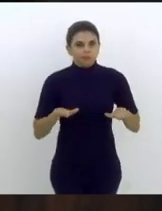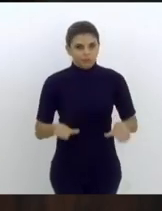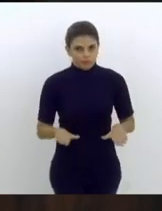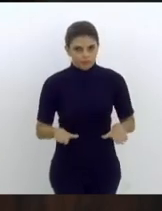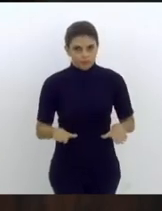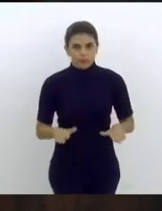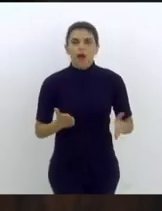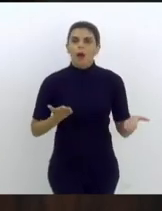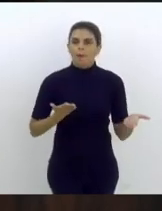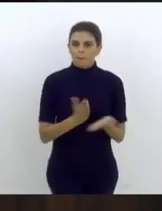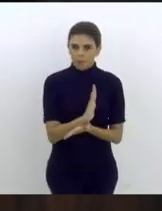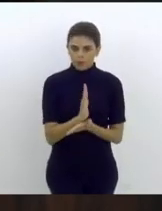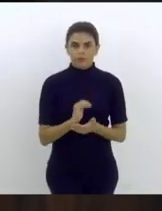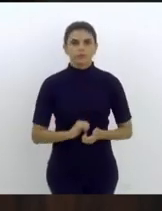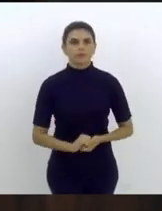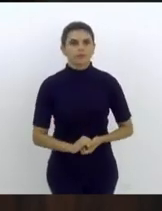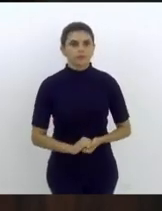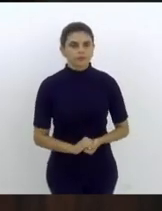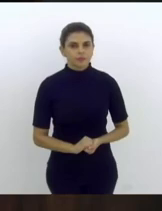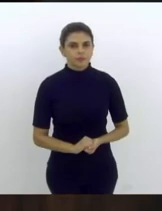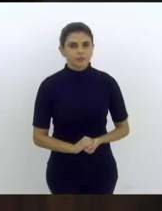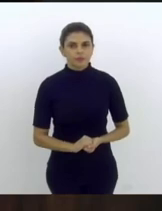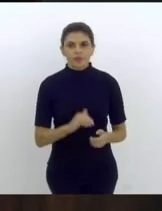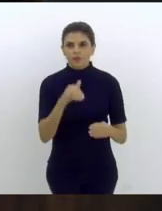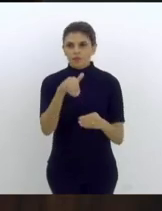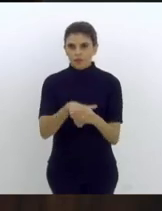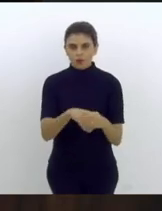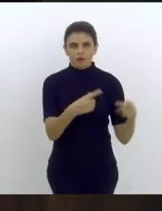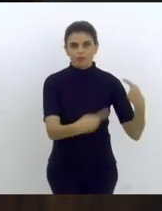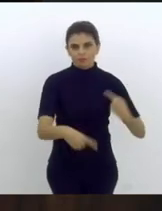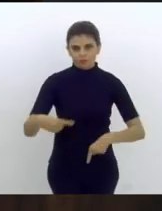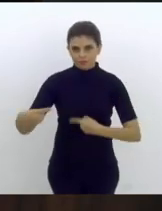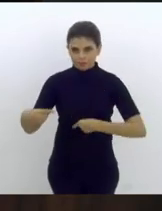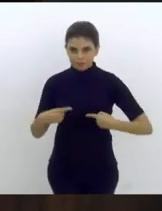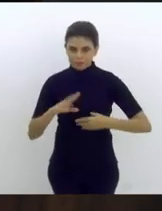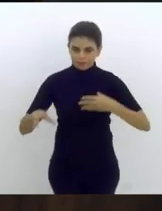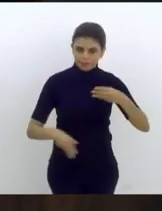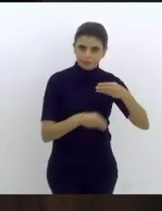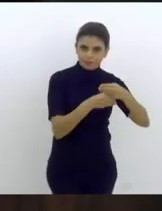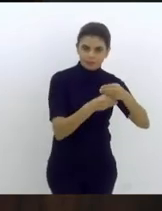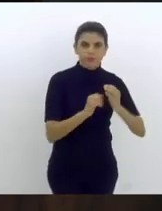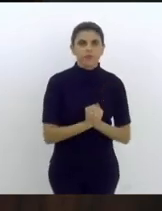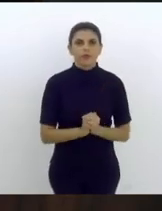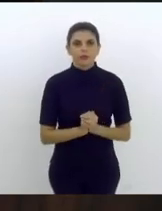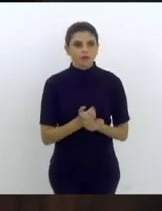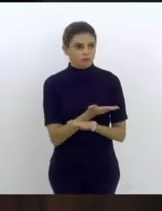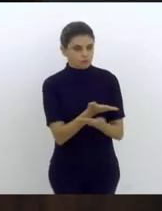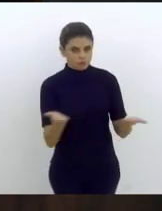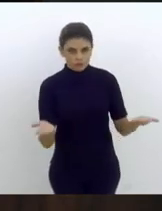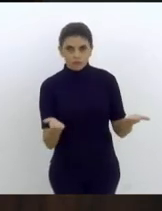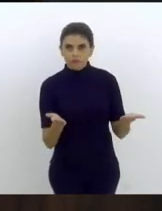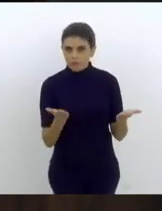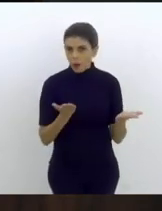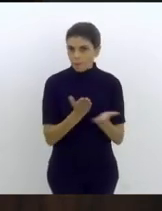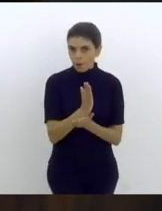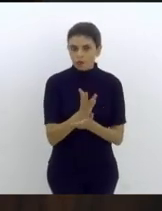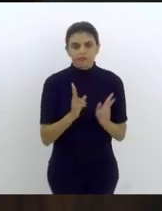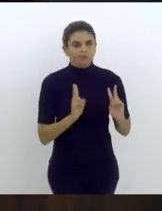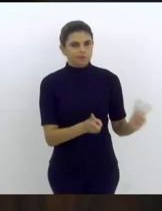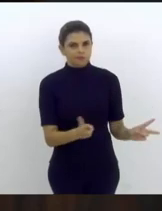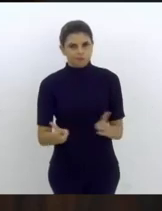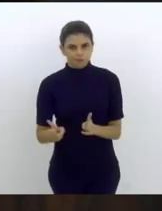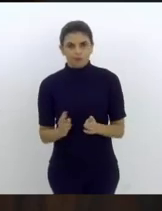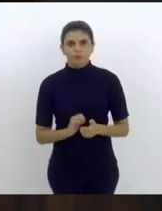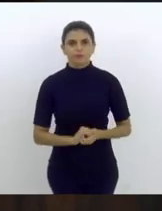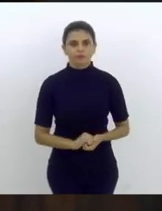estão aprovada em votação projeto a ser emendado o senhores que aprovam permanece Como